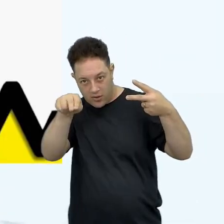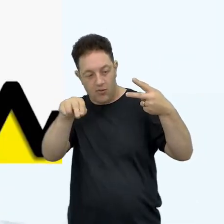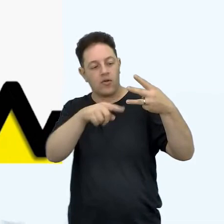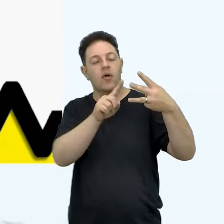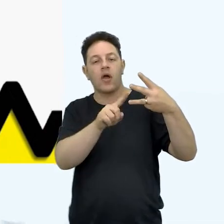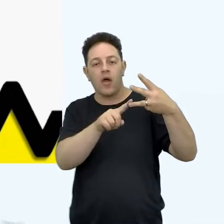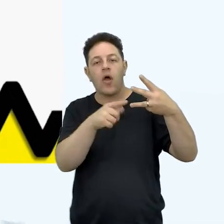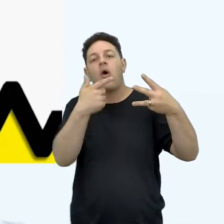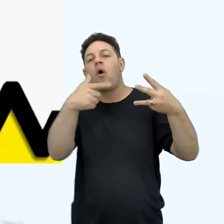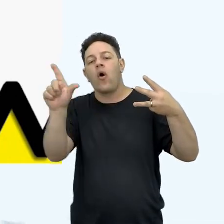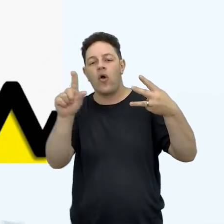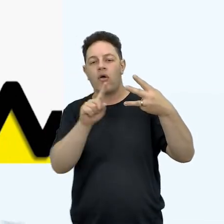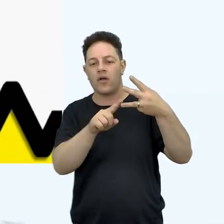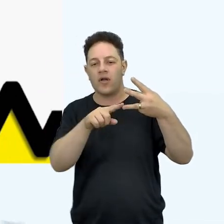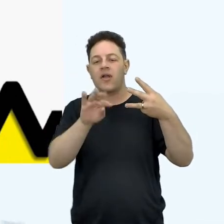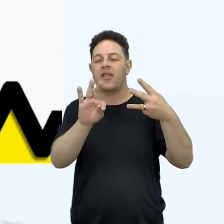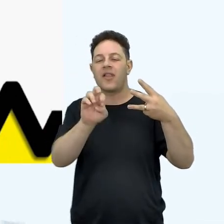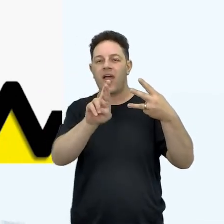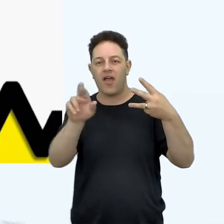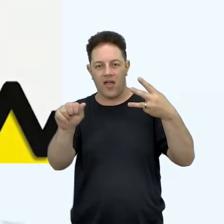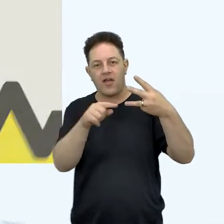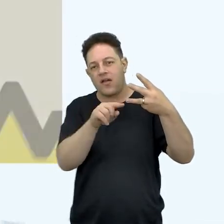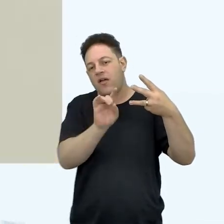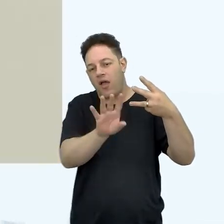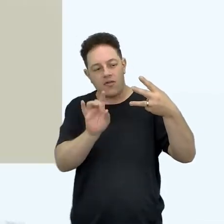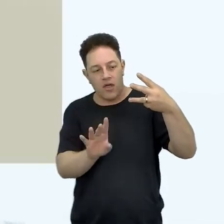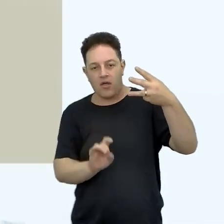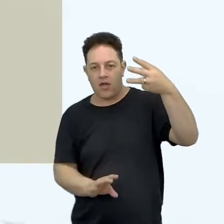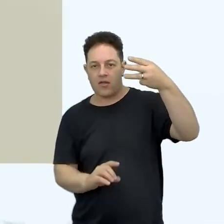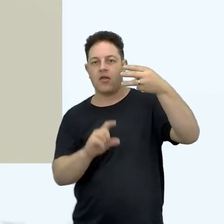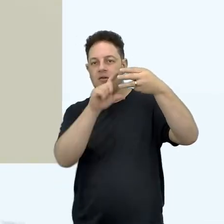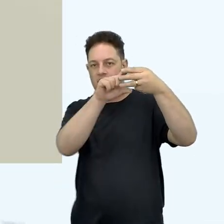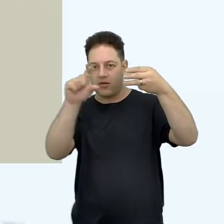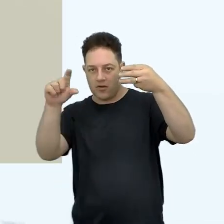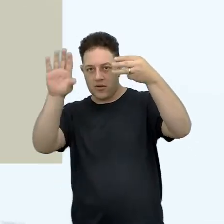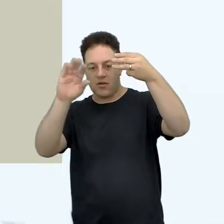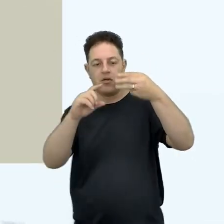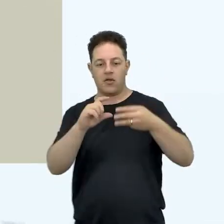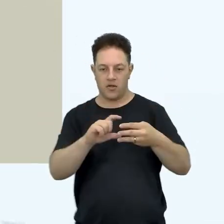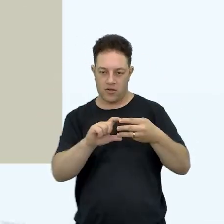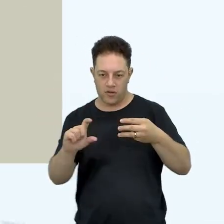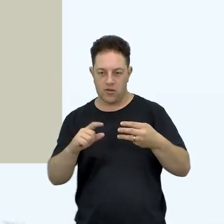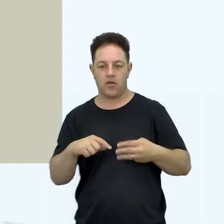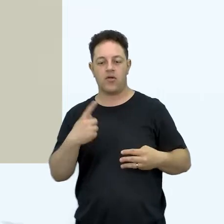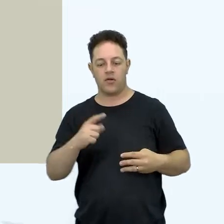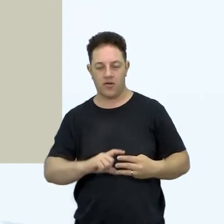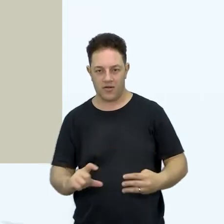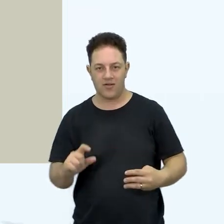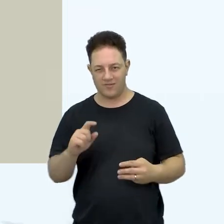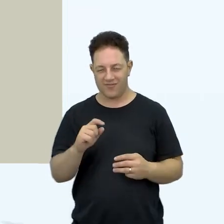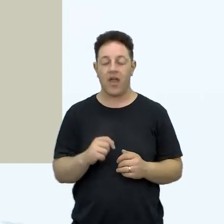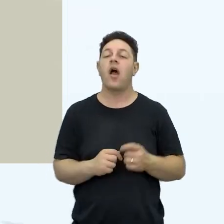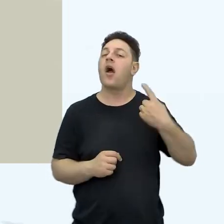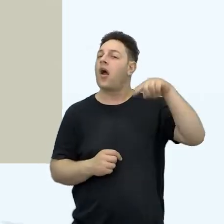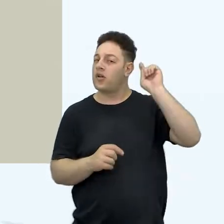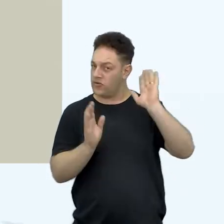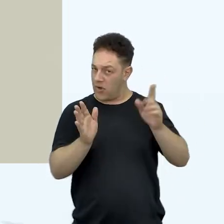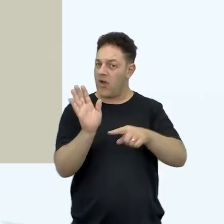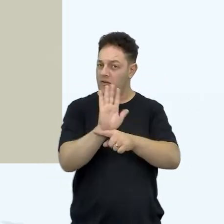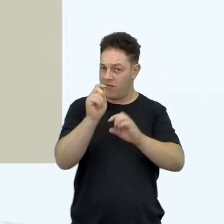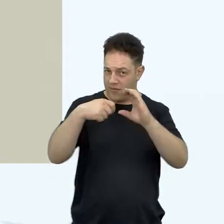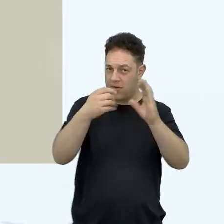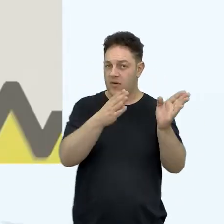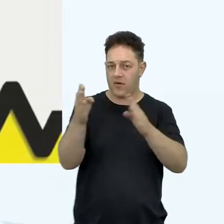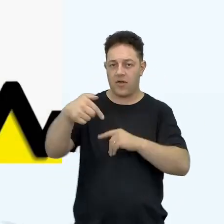QDC, ok? Como vai ser feito no QDC eu já mostrei em alguns vídeos a montagem do QDC. Mas é importante entender que tem